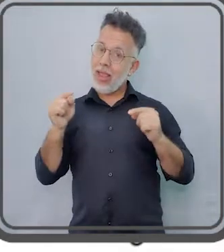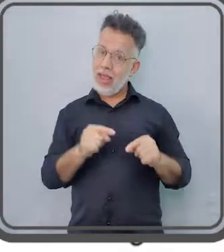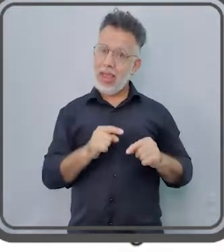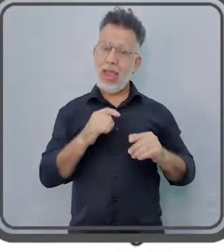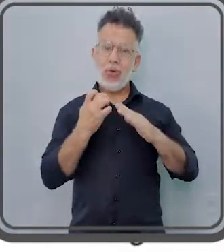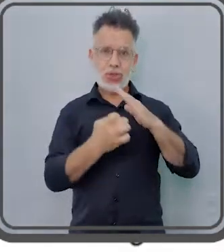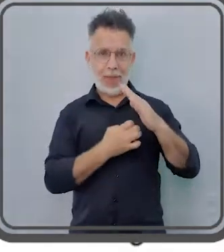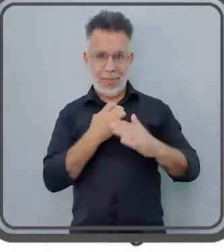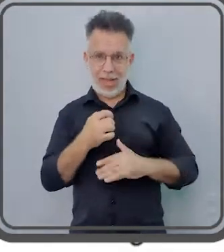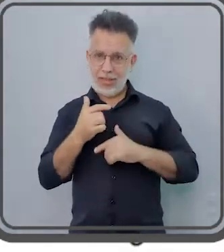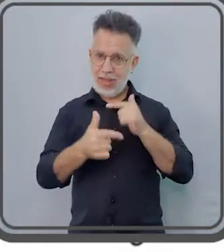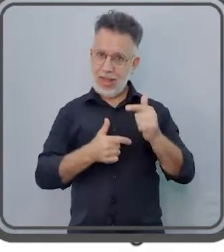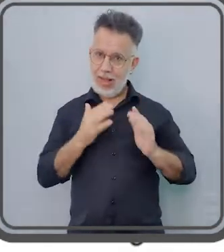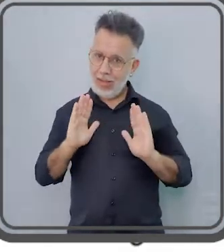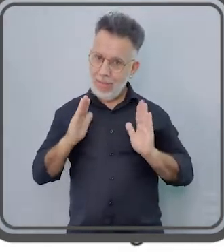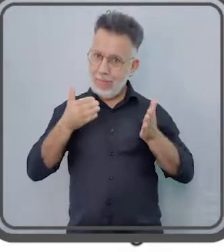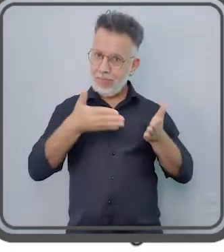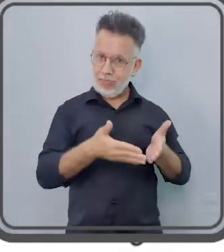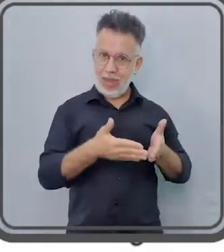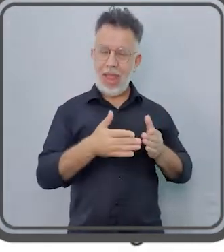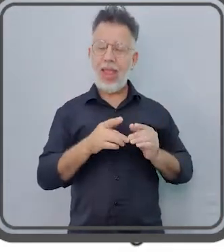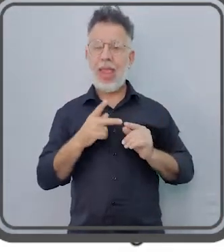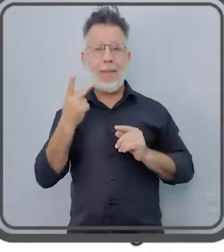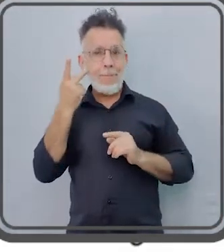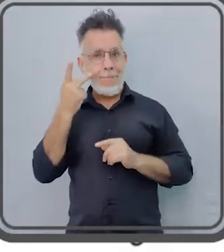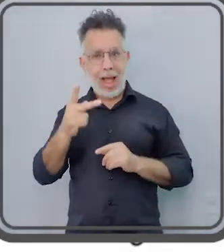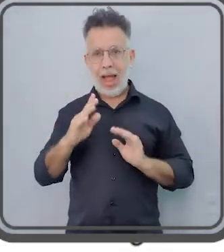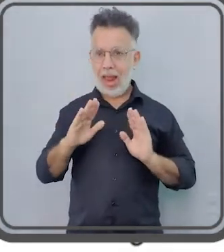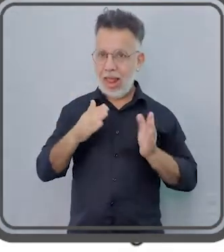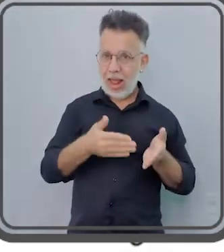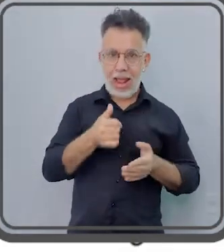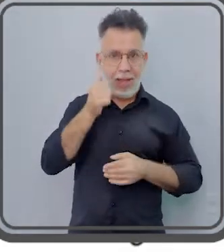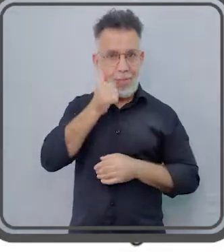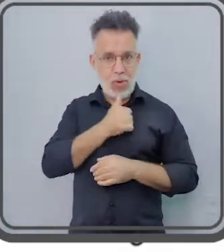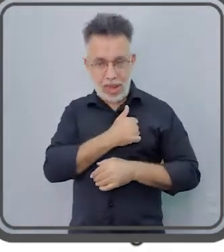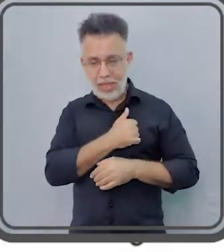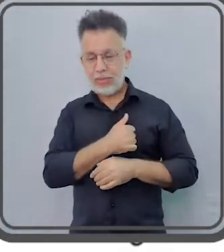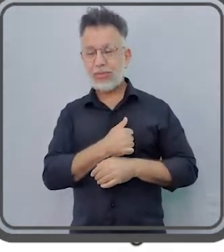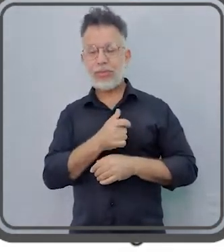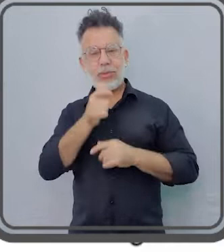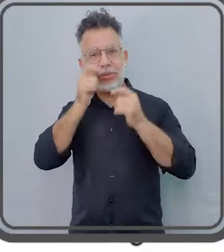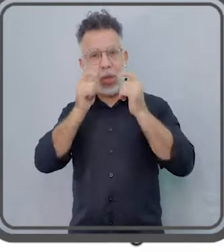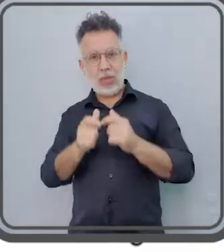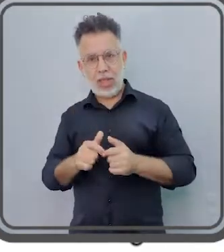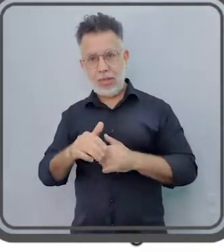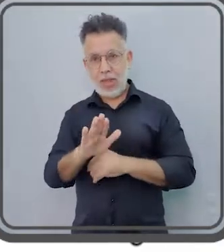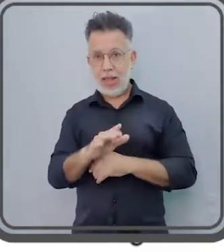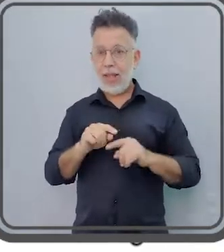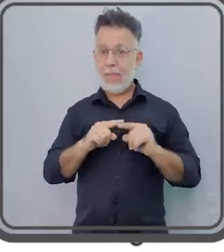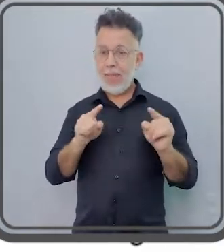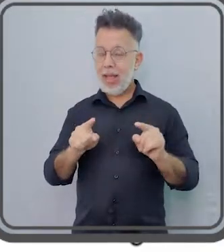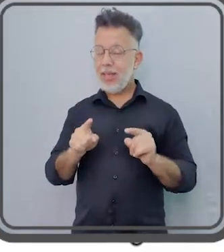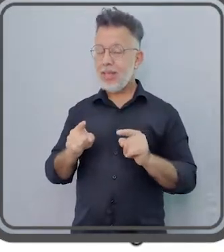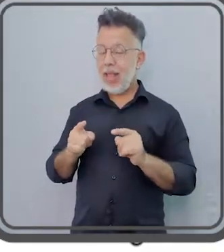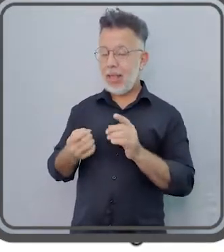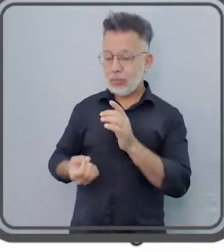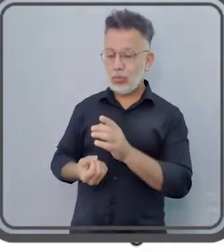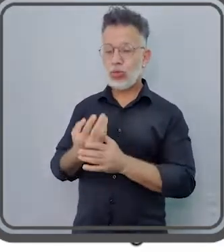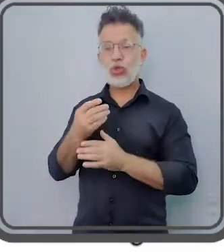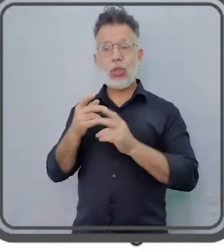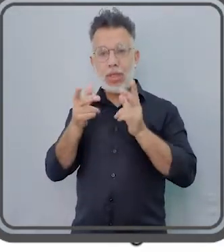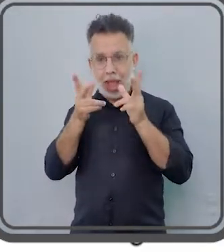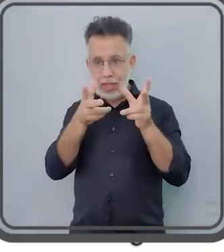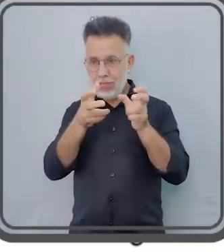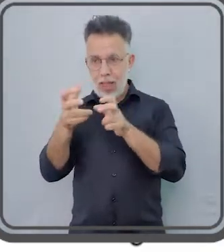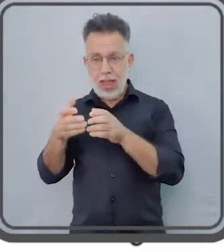Fio navega, né? A gente trata-se para mulheres, entendendo que mulheres vêm de diferentes jornadas. Mas a Fio nasceu dessa percepção,